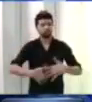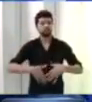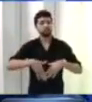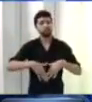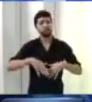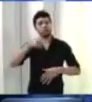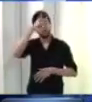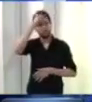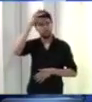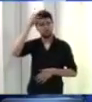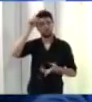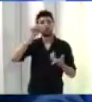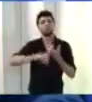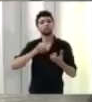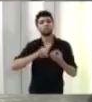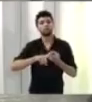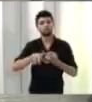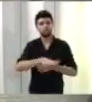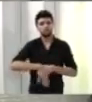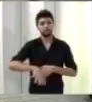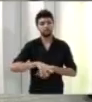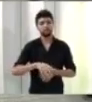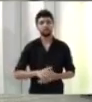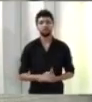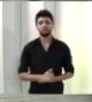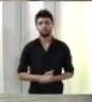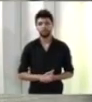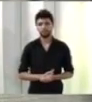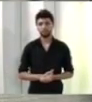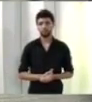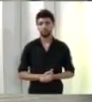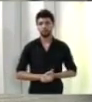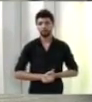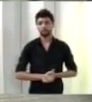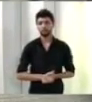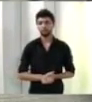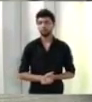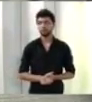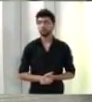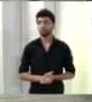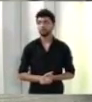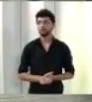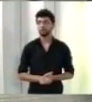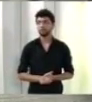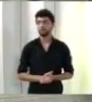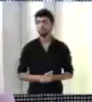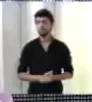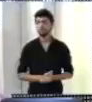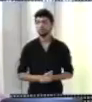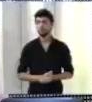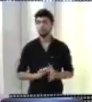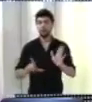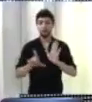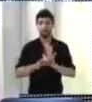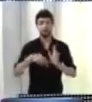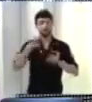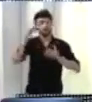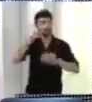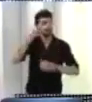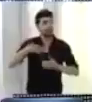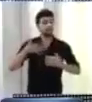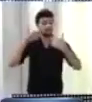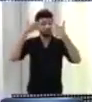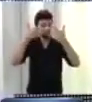com o prefeito e com a sua. Tempo esgotado, candidato Amadeu Campos, réplica de 1 minuto. Além do que eu falei, da minha